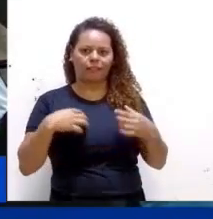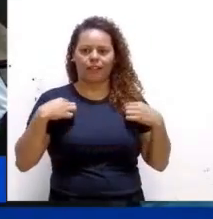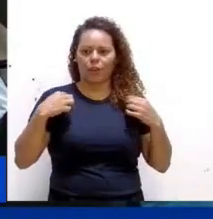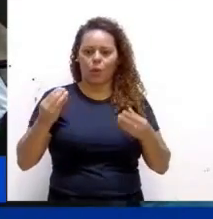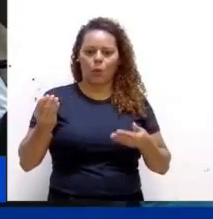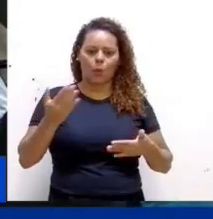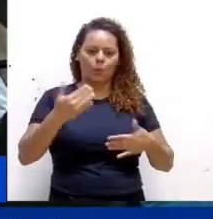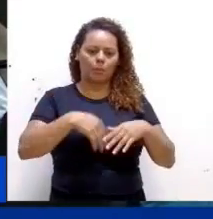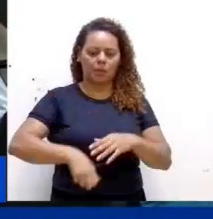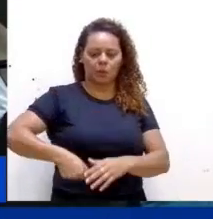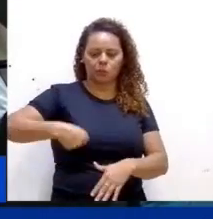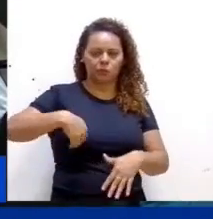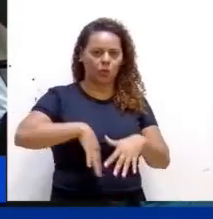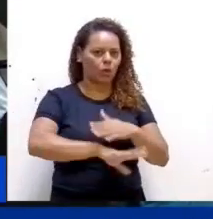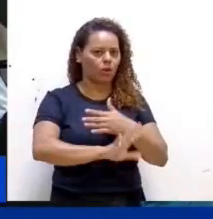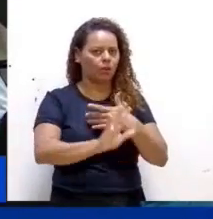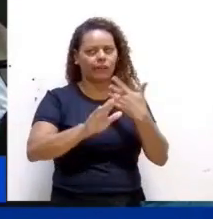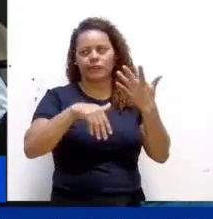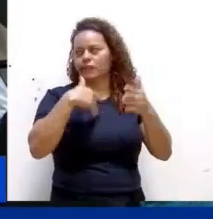E